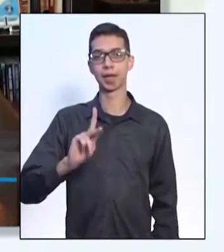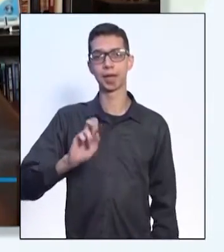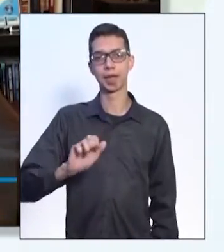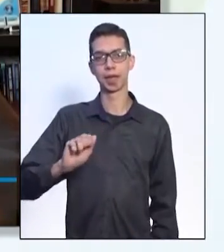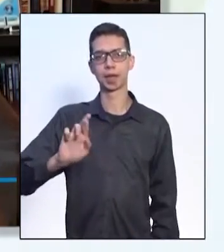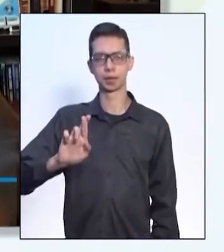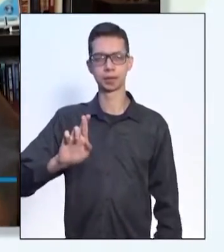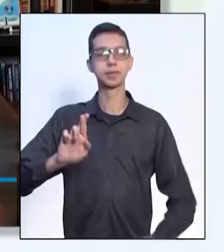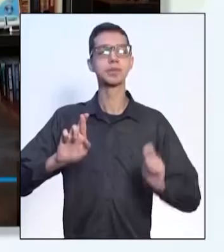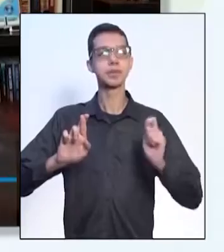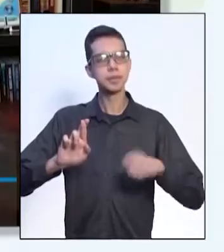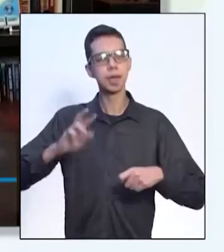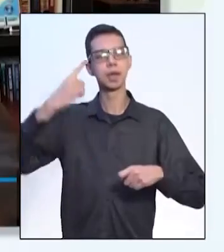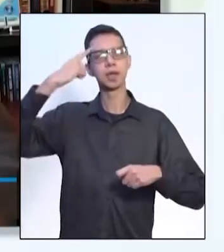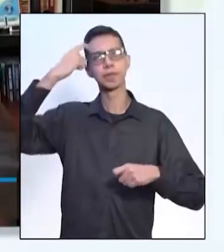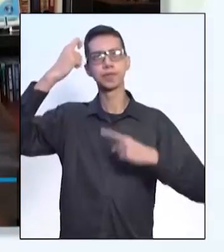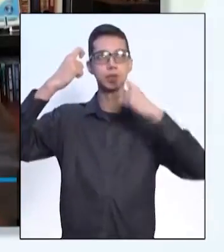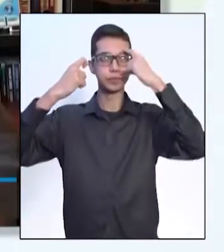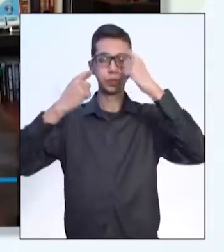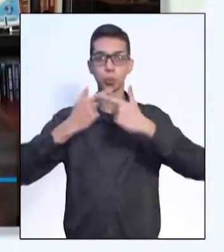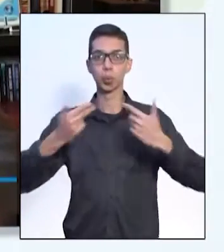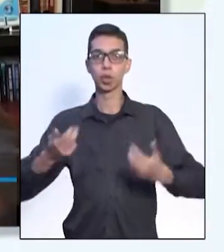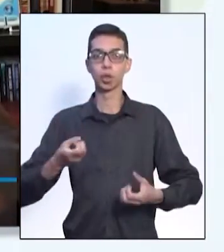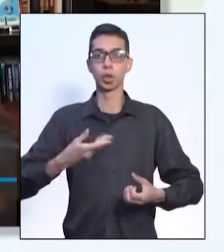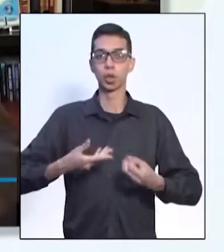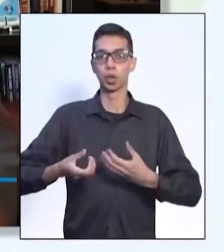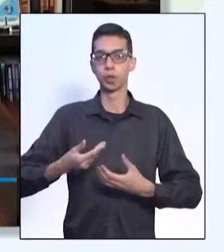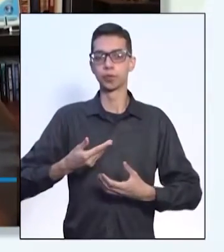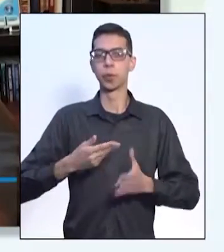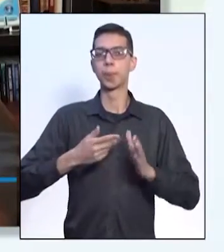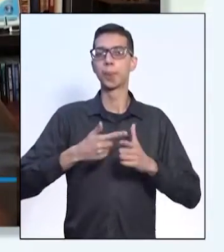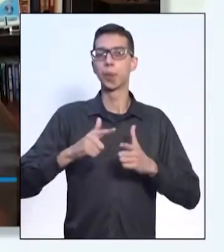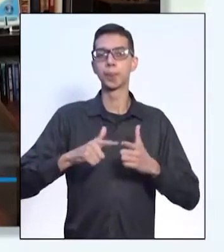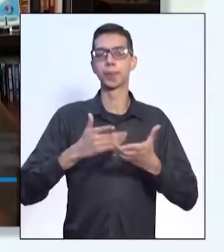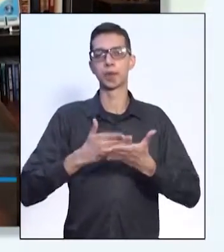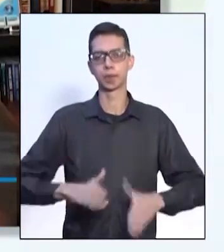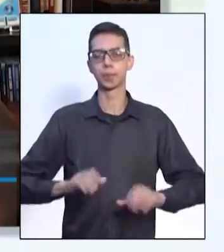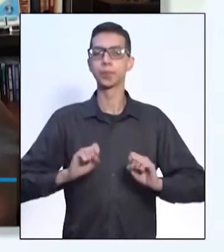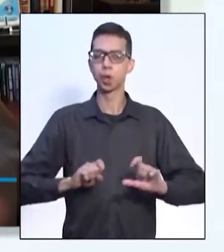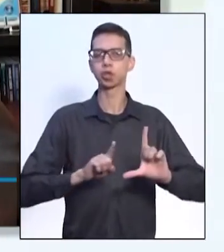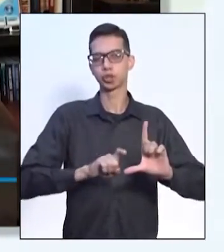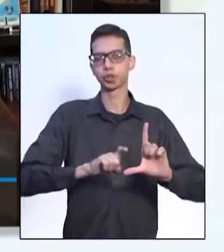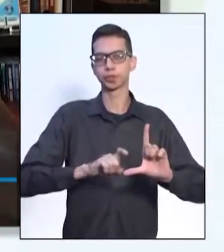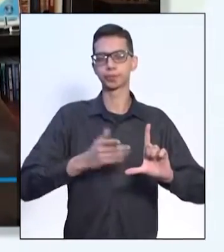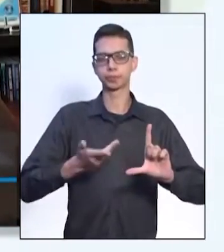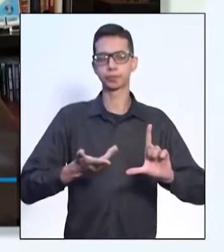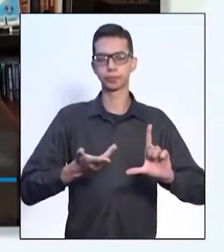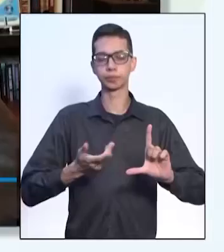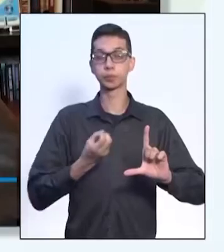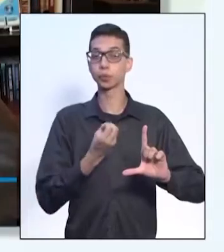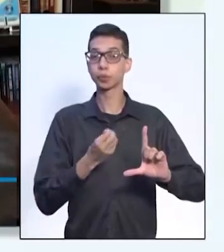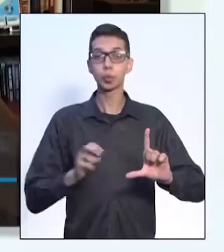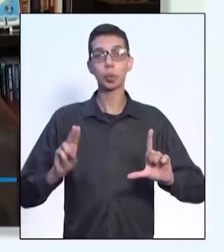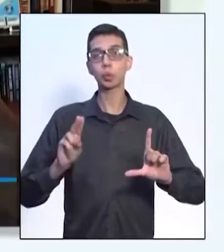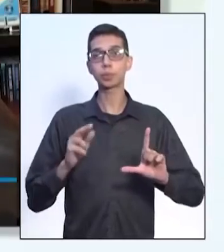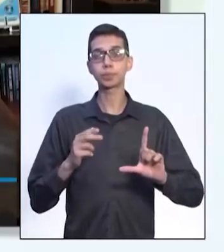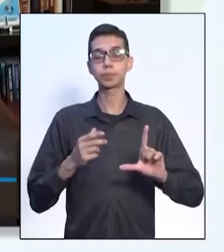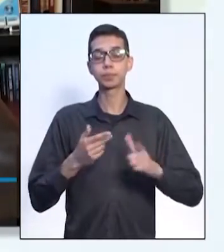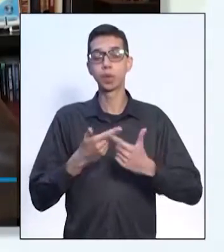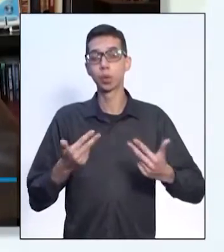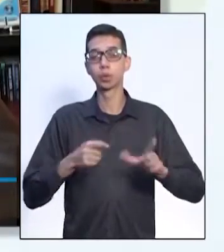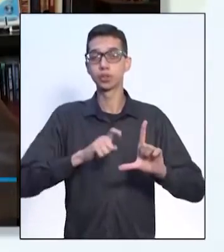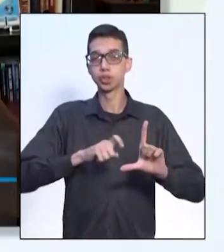algo novo que ajude a resolver um problema. Pode ser a invenção de um recurso digital ou algo totalmente analógico. E é